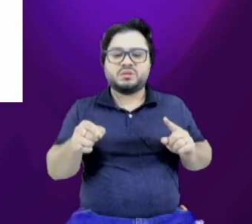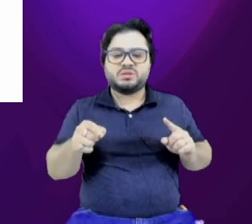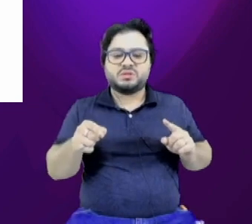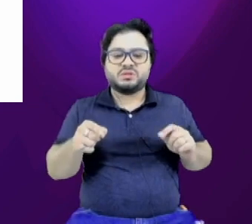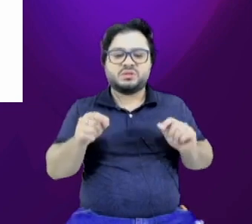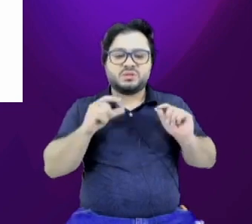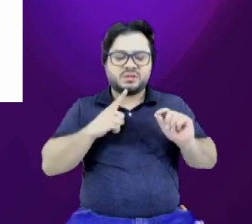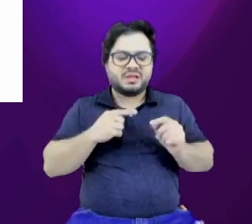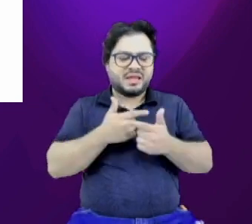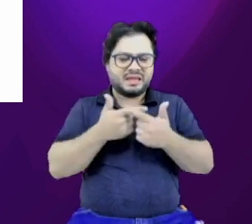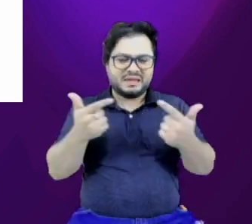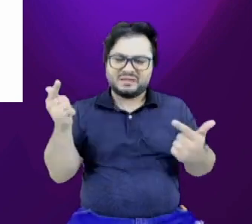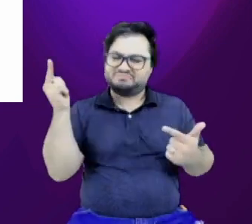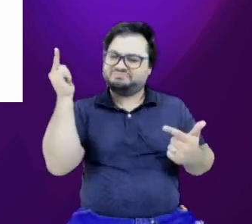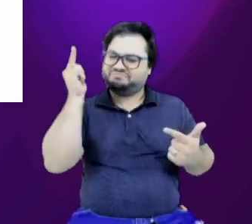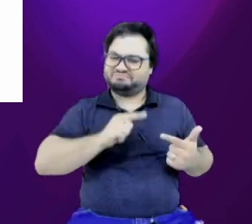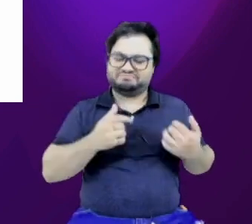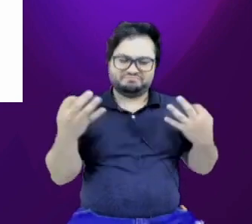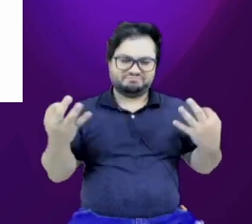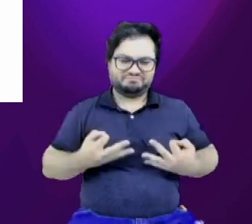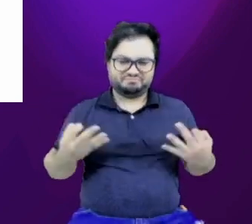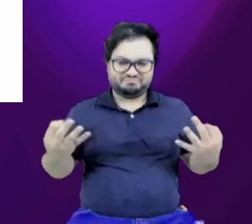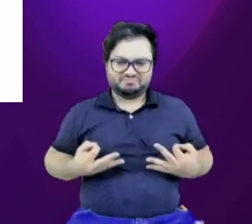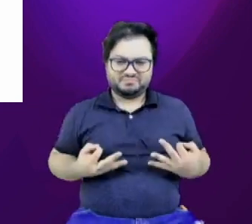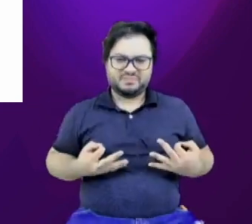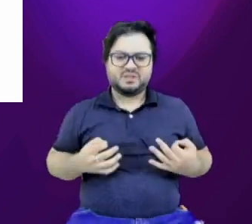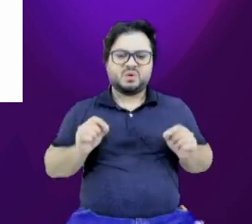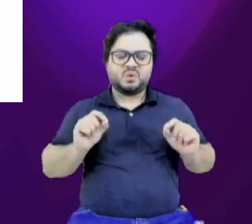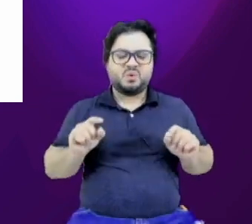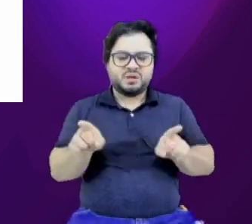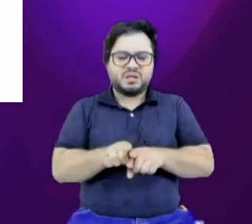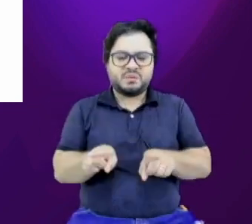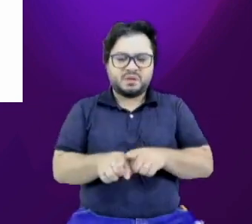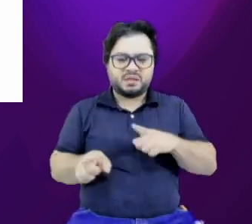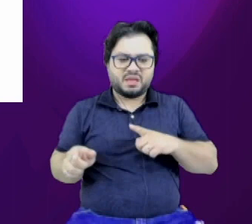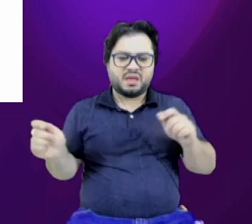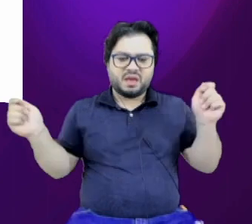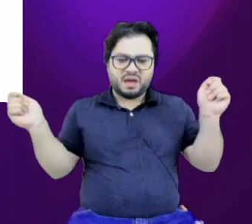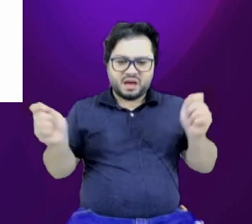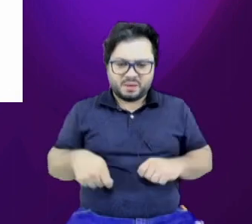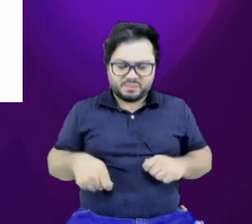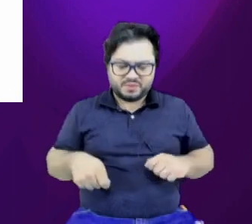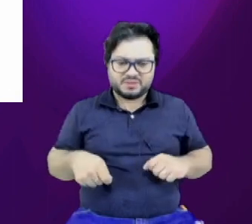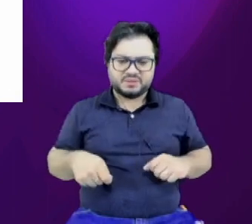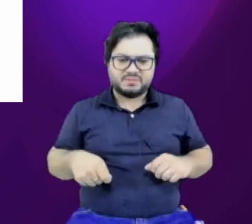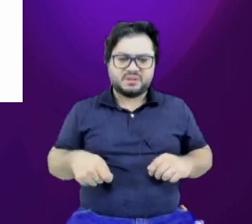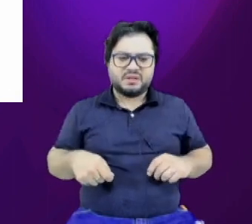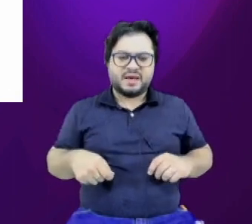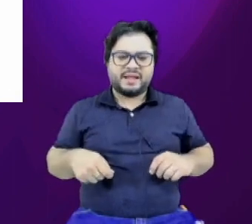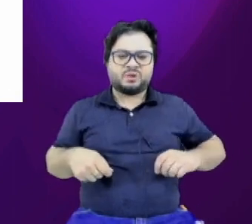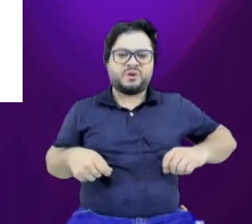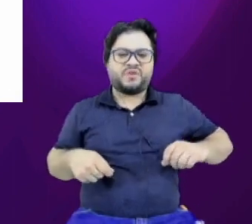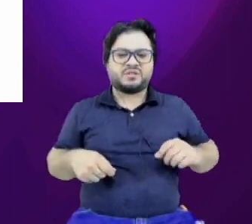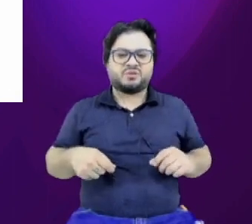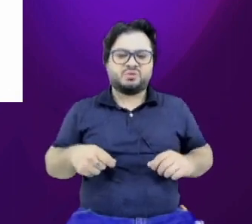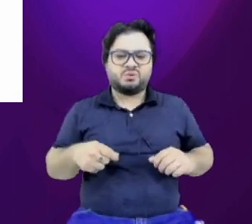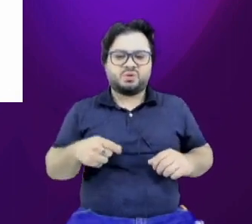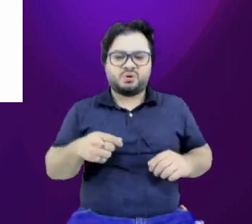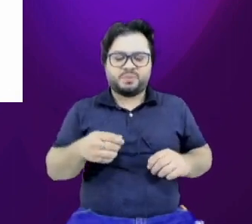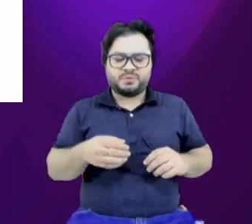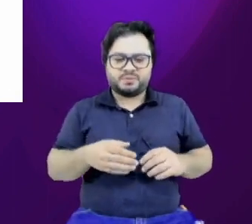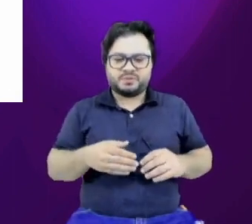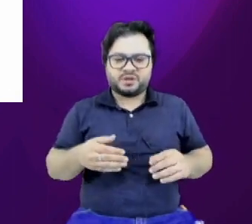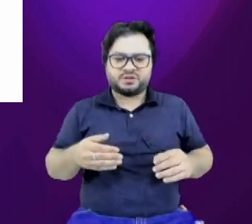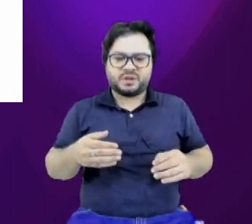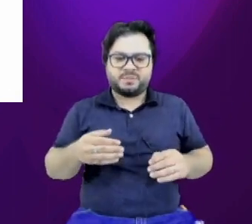ganhos impressionantes. O que também traz? Traz a possibilidade de termos os subespecialistas, né? Que